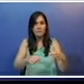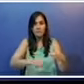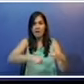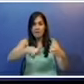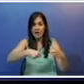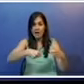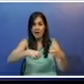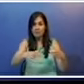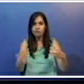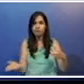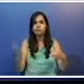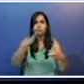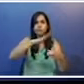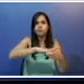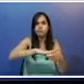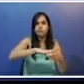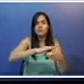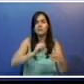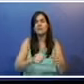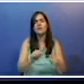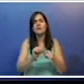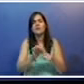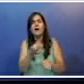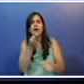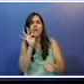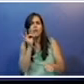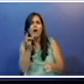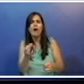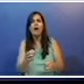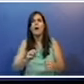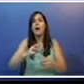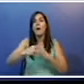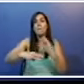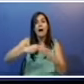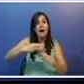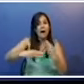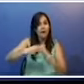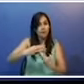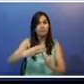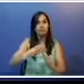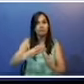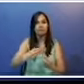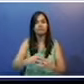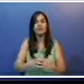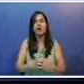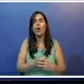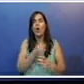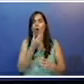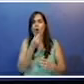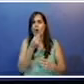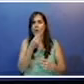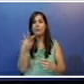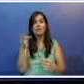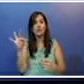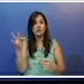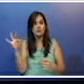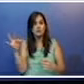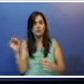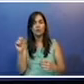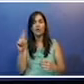água para o macarrão ou para o cafezinho. Segundo o físico Cláudio Furukawa, da